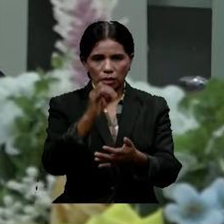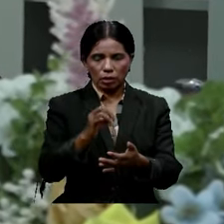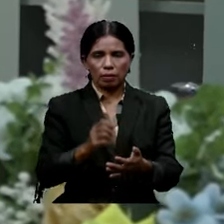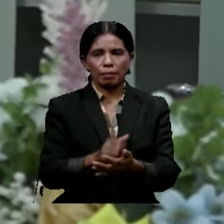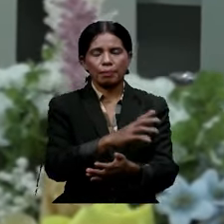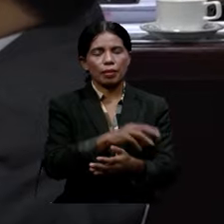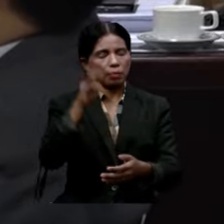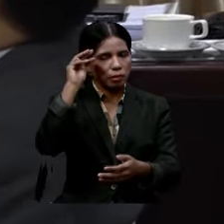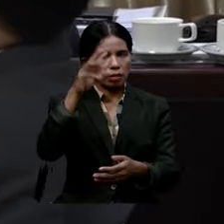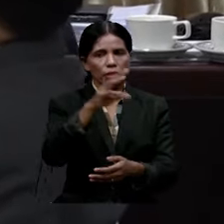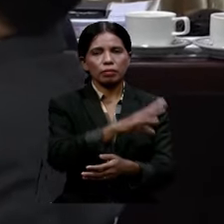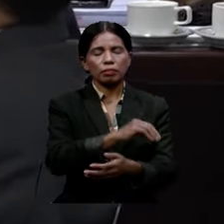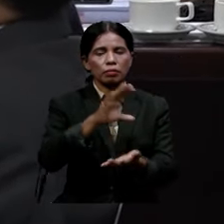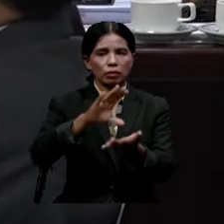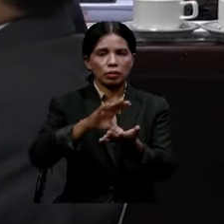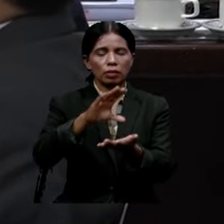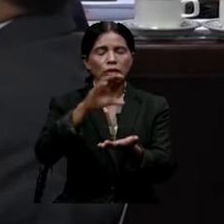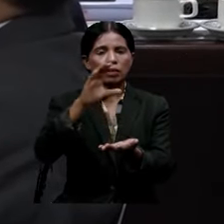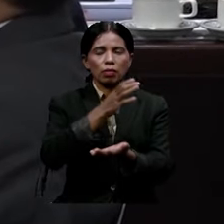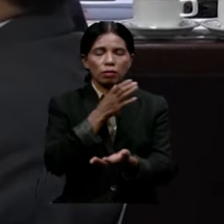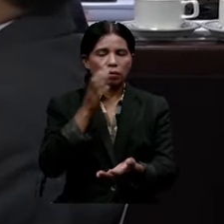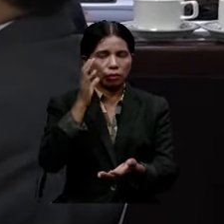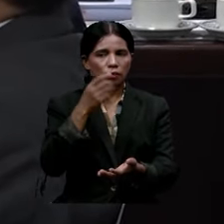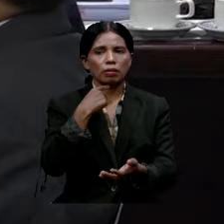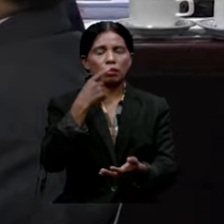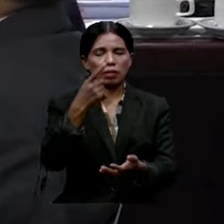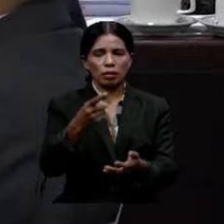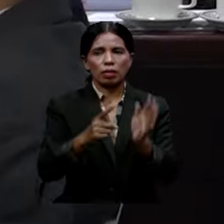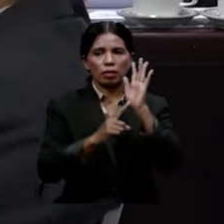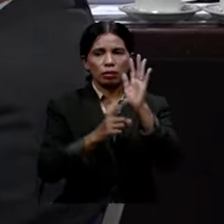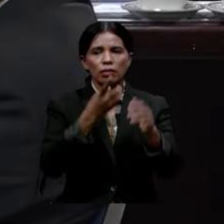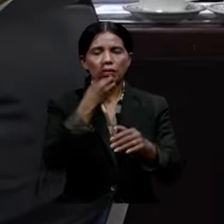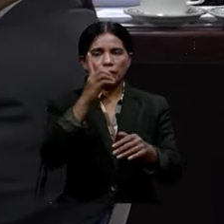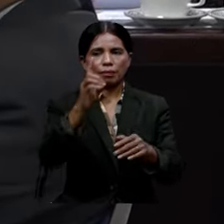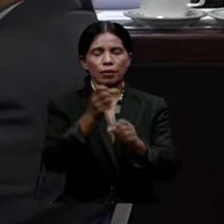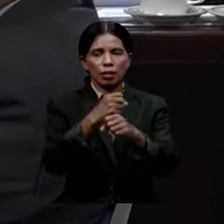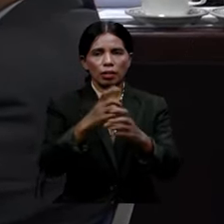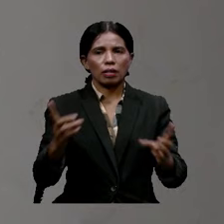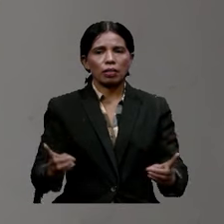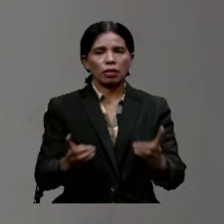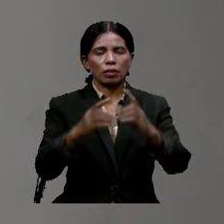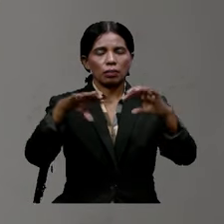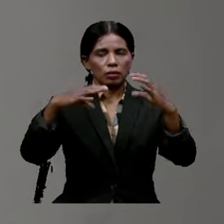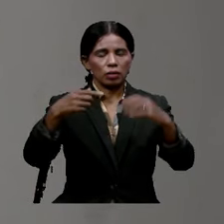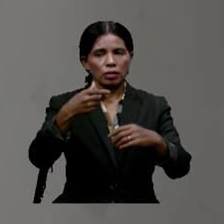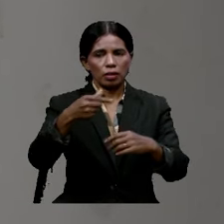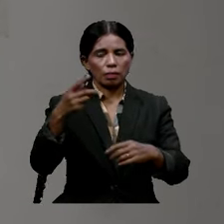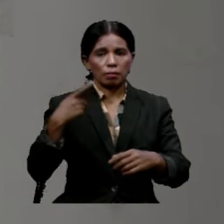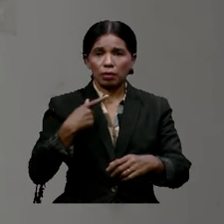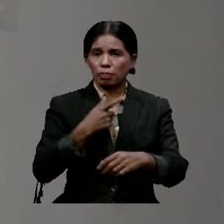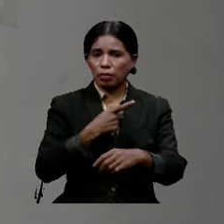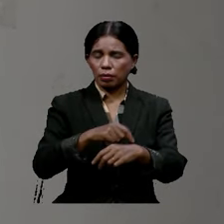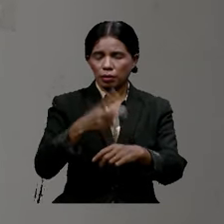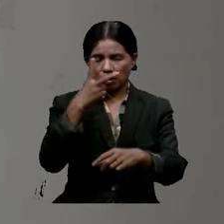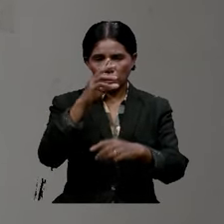Ministro de Ensino Superior, Ciência e Cultura, José Honório Jerônimo, atua declaração, né? Vangira halau audiência ao Comissão de Gê, Parlamento Nacional, deve